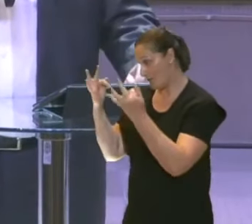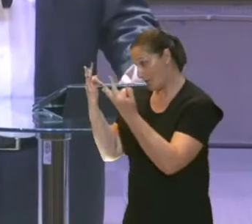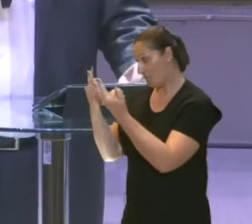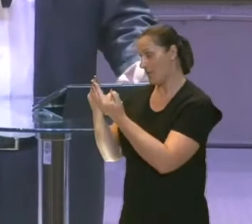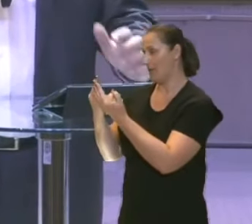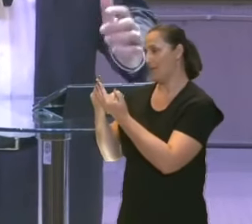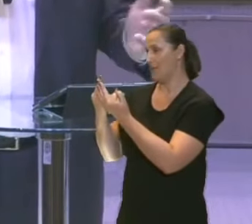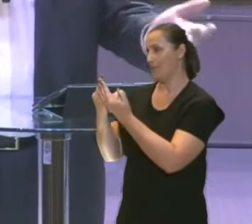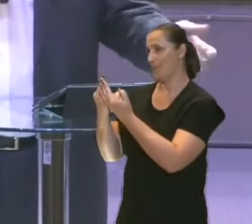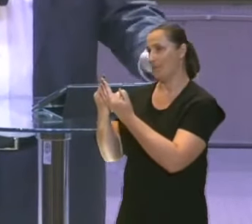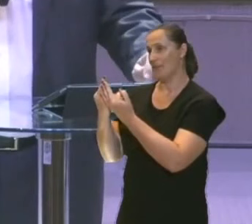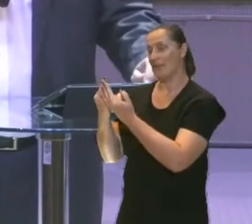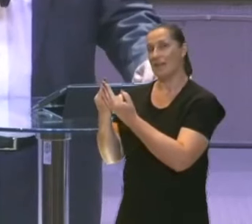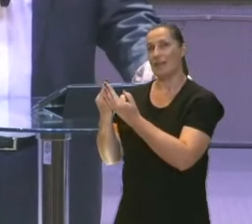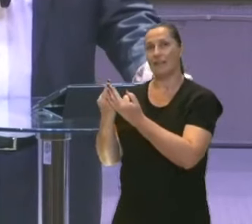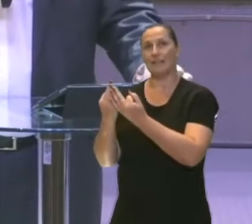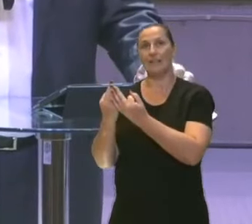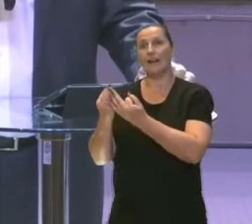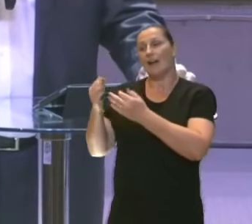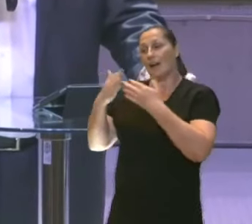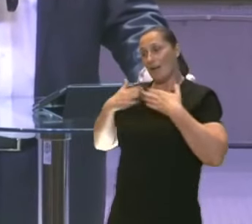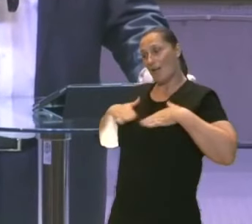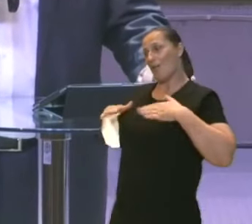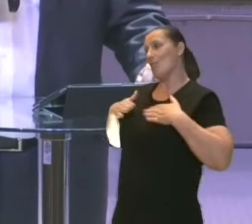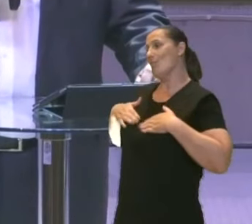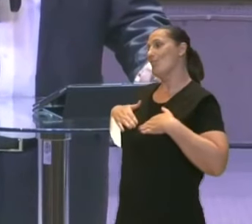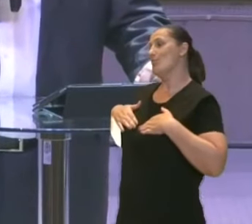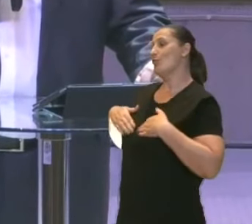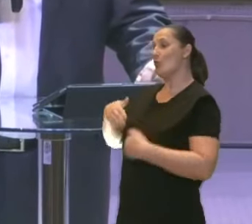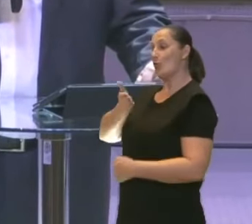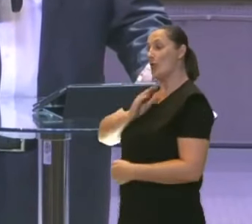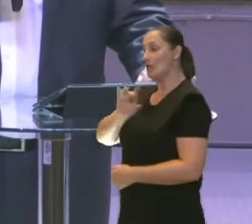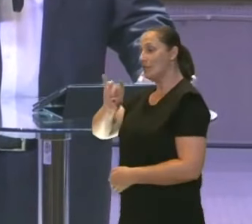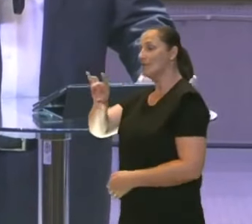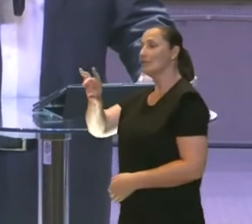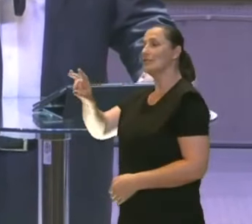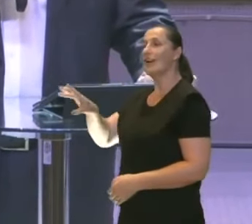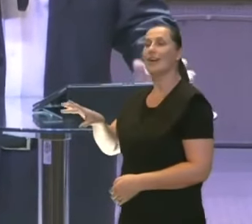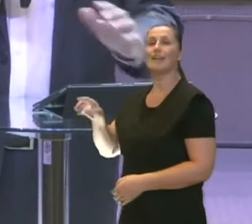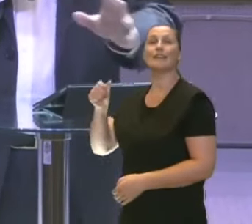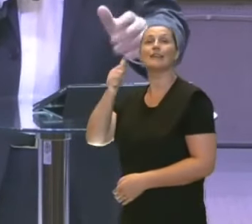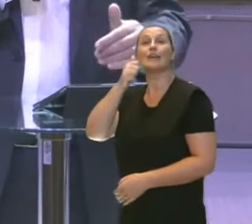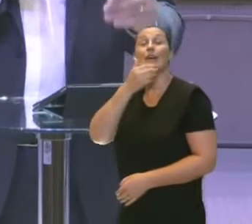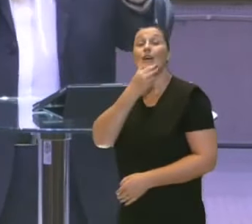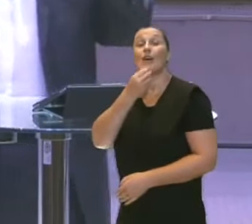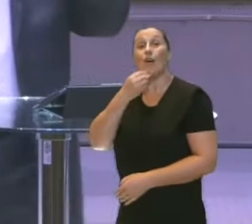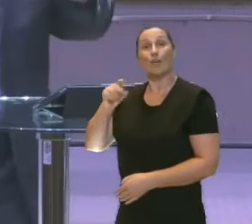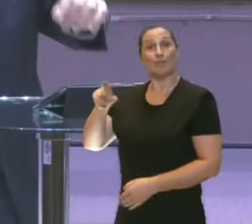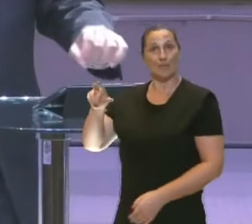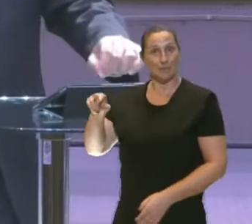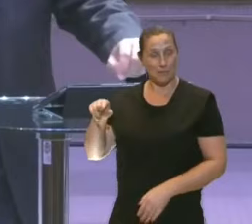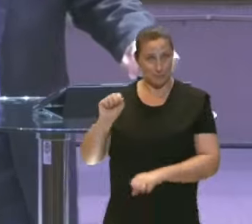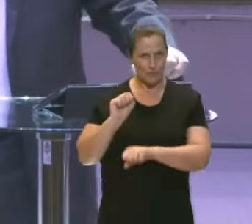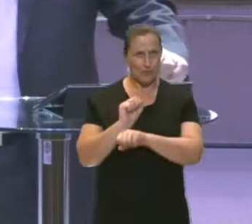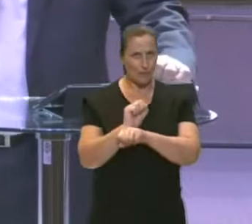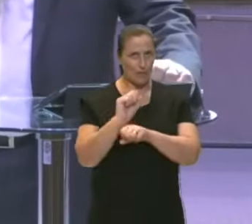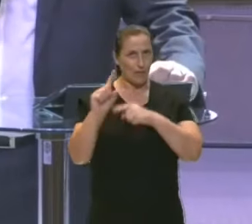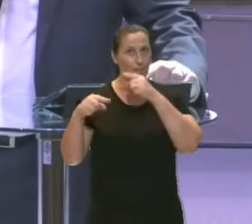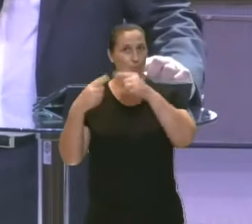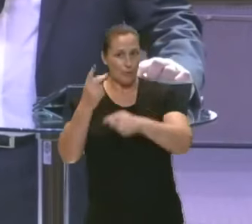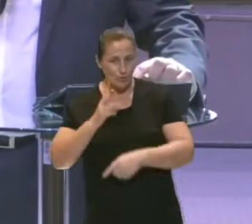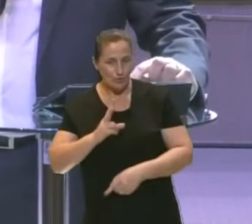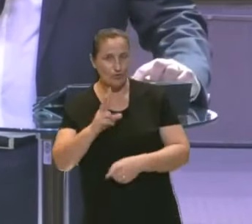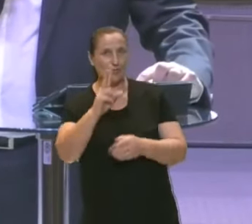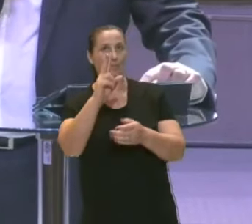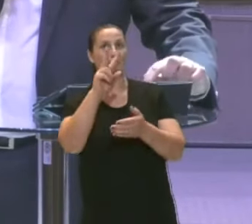ele os acalmou com palavras carinhosas que tocaram o coração deles. Vou parar aqui e daqui a pouquinho a gente